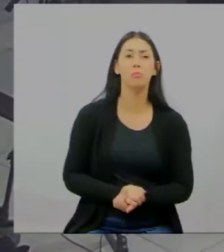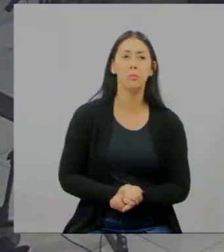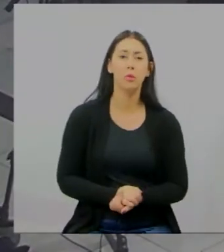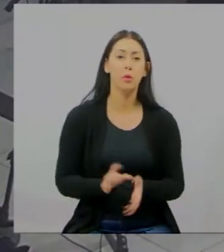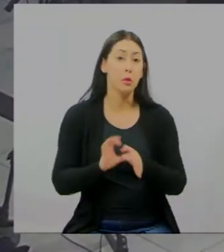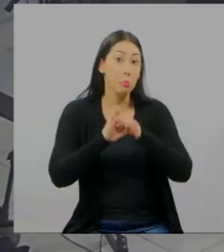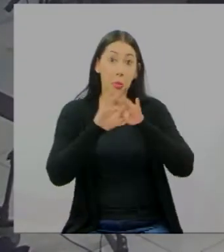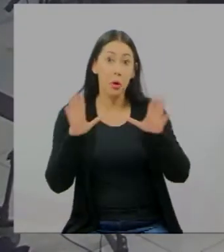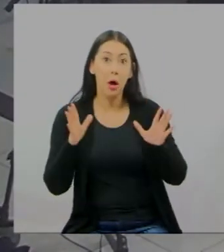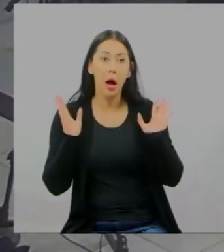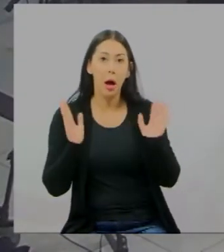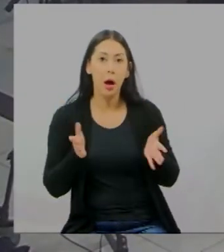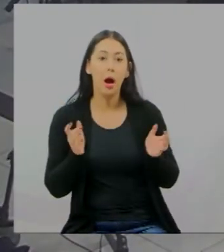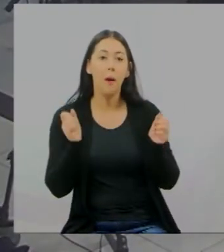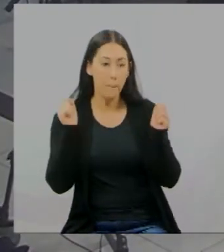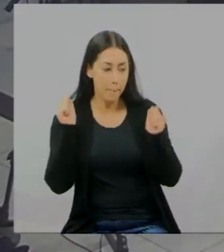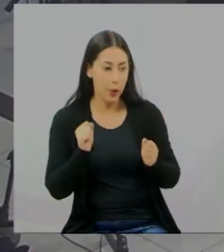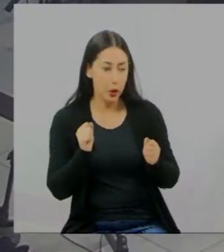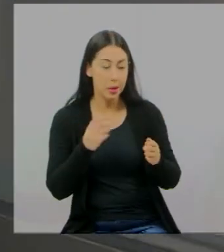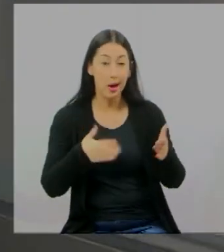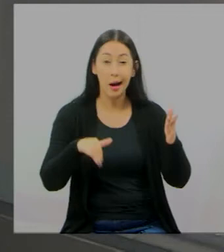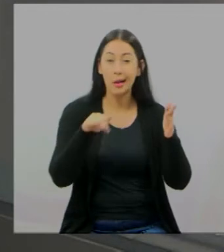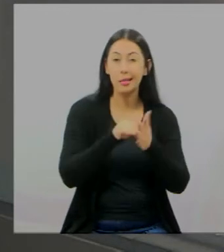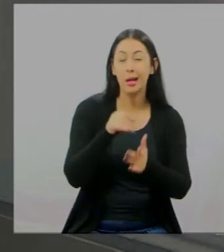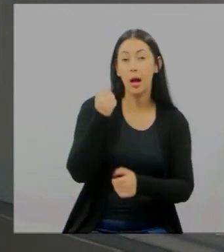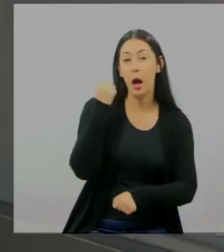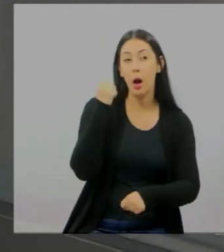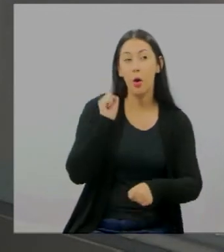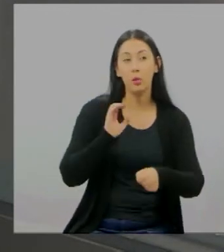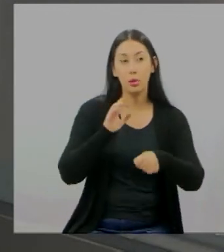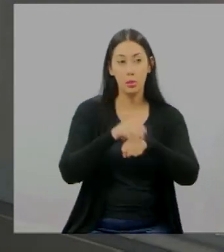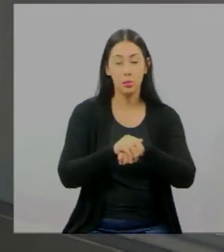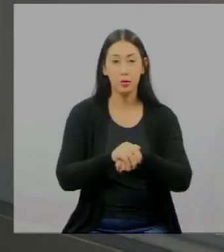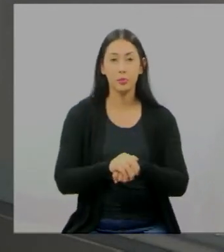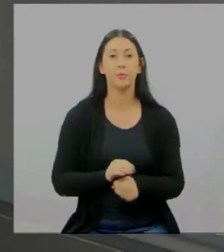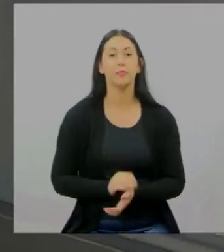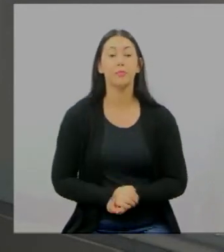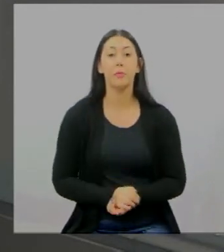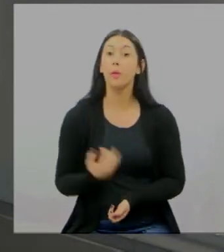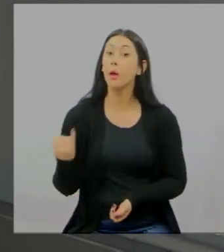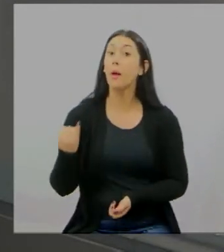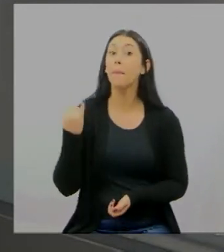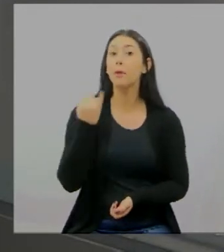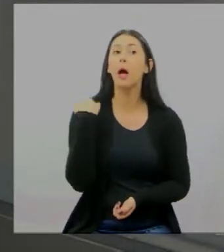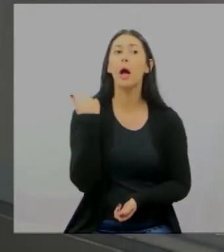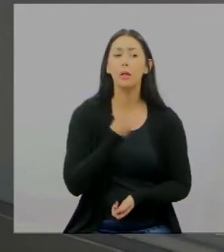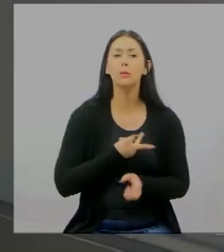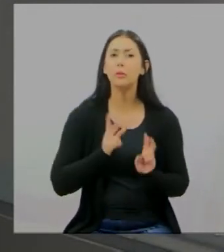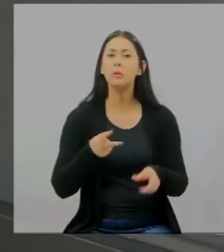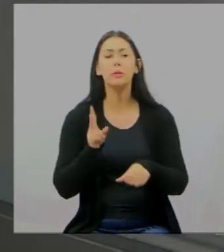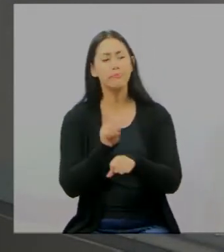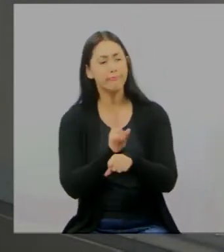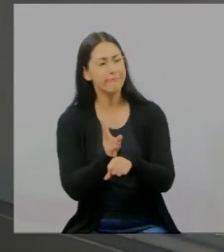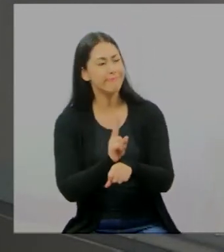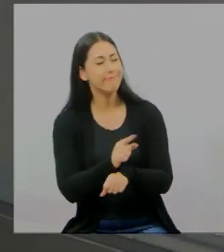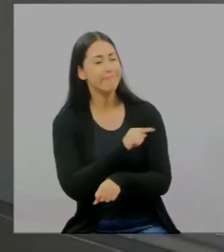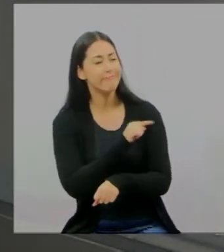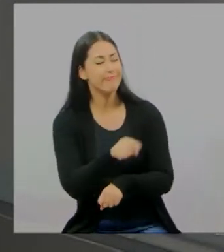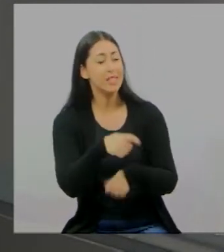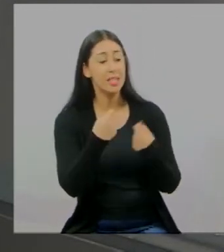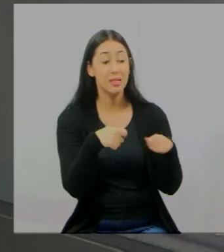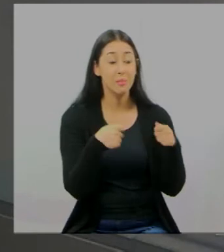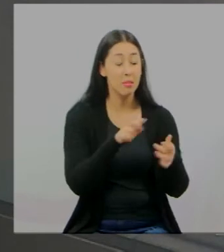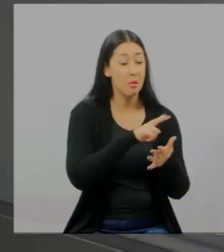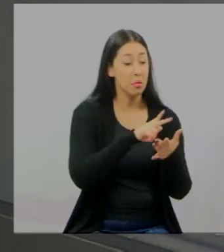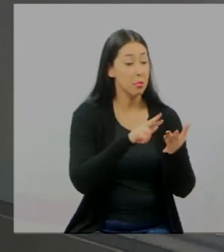8 horas, seguindo toda a questão do Vale do Paraíba. Acho que é importante, a gente tem acompanhado, sim, a necessidade, principalmente dos comércios,